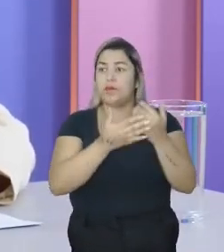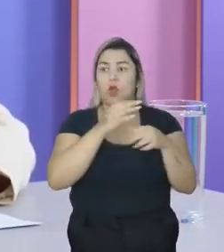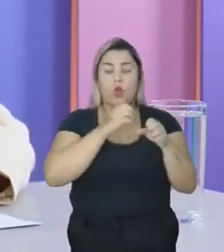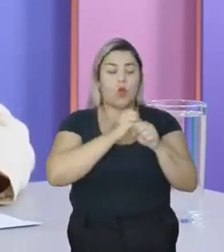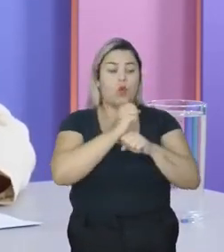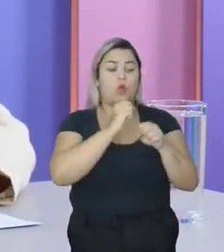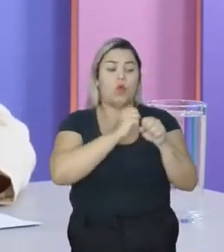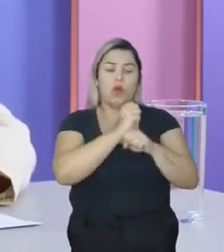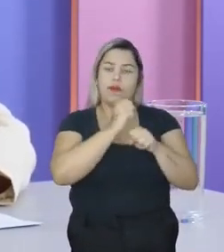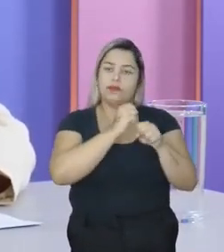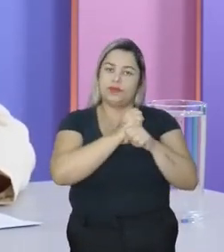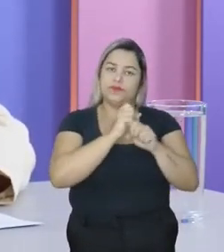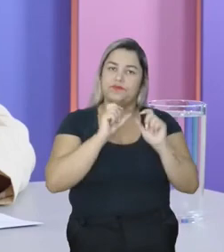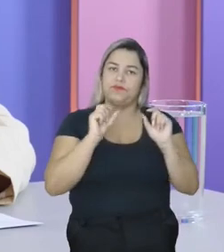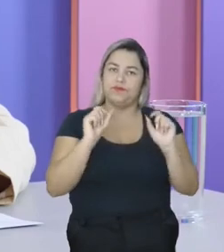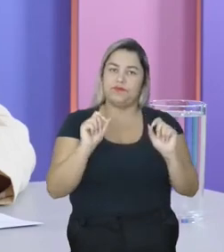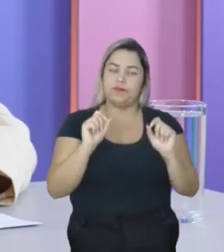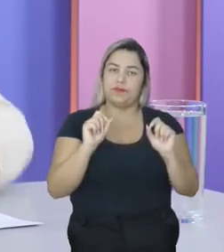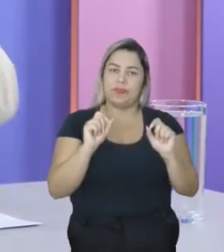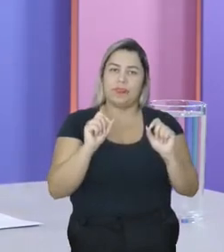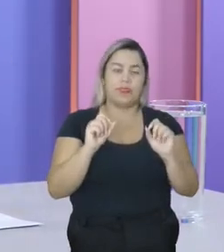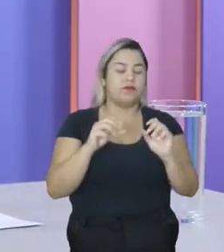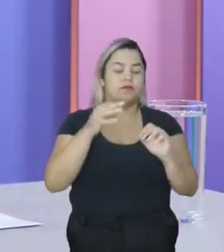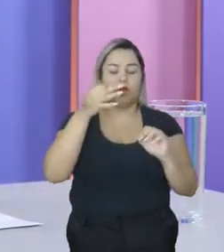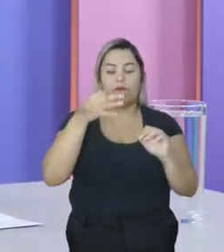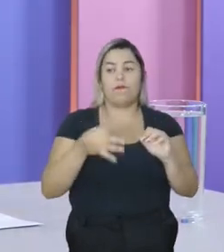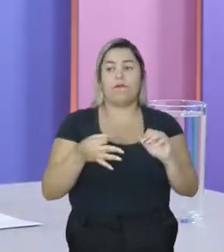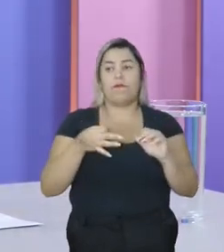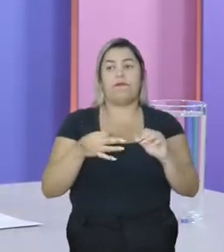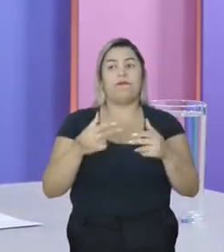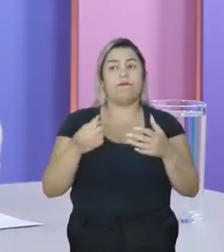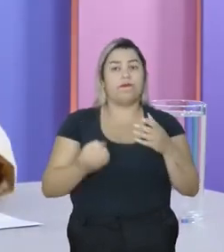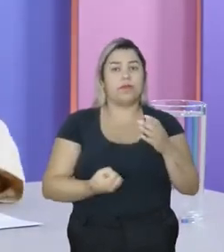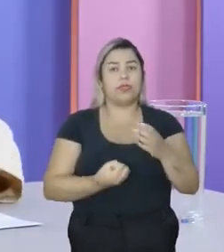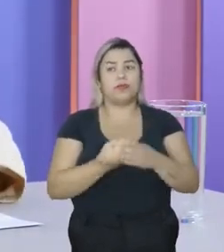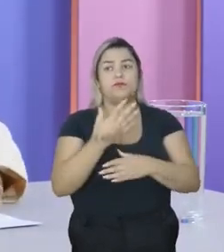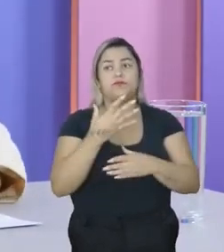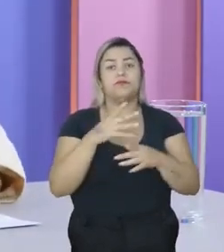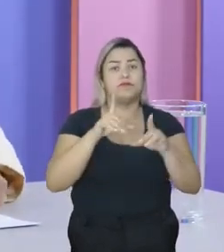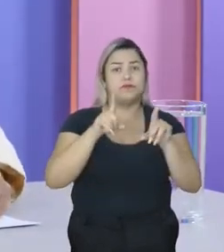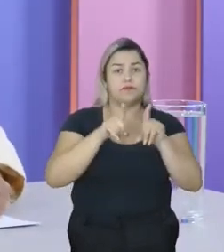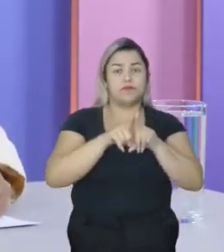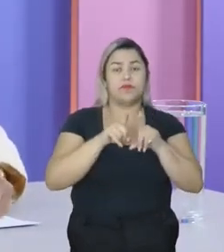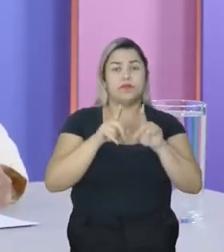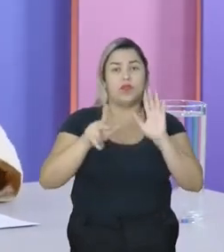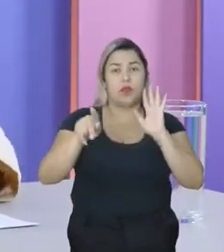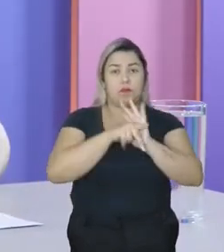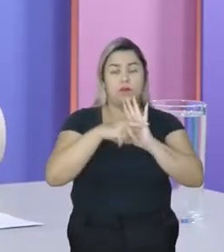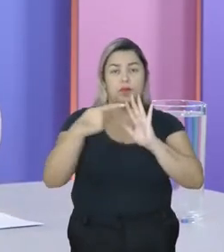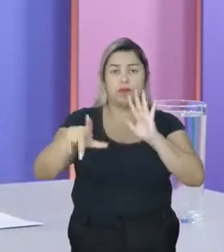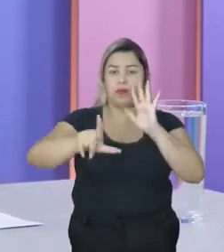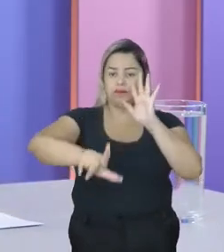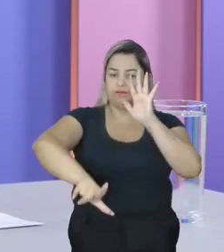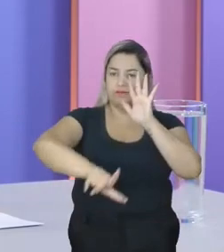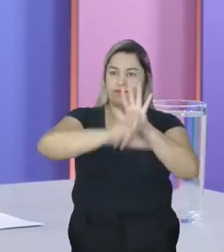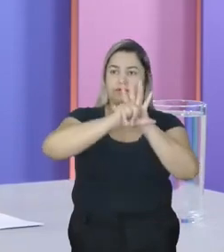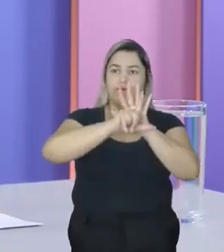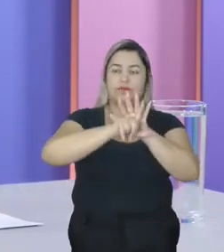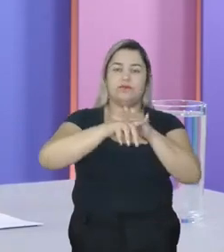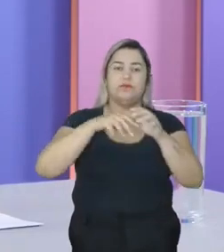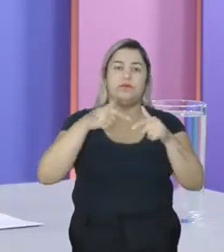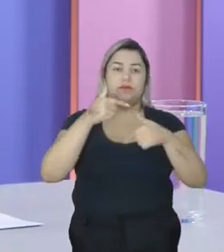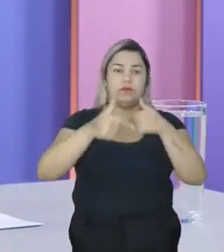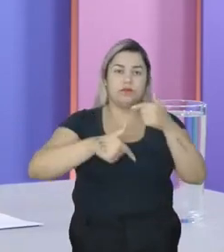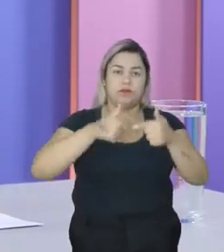de forma irregular e que muitas vezes está amparado na própria legislação. A gente está trabalhando